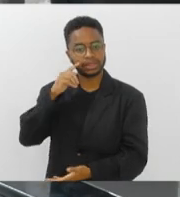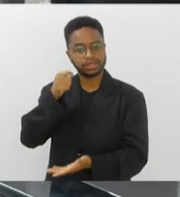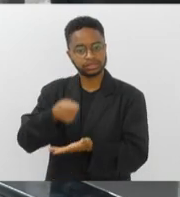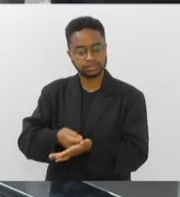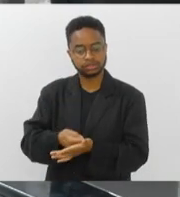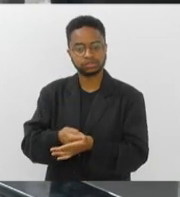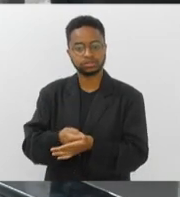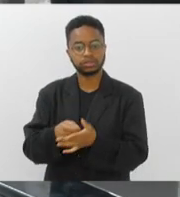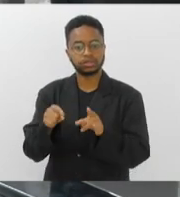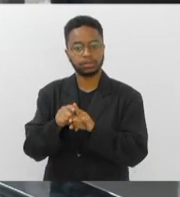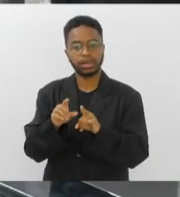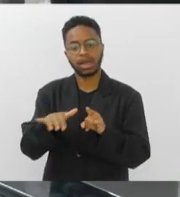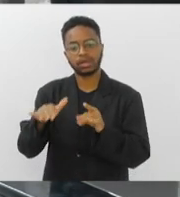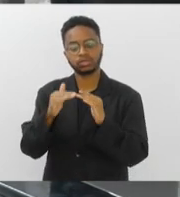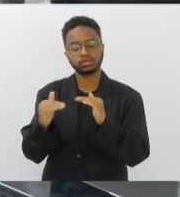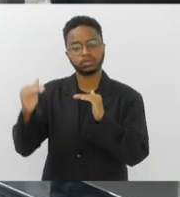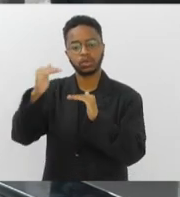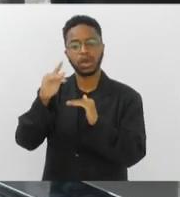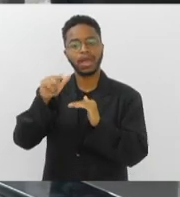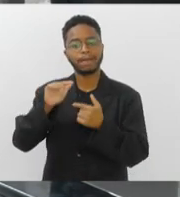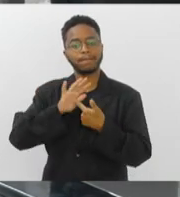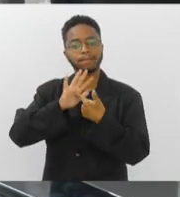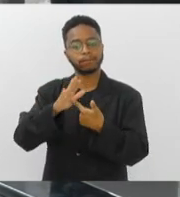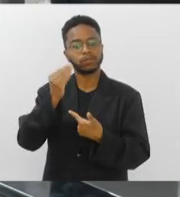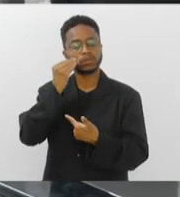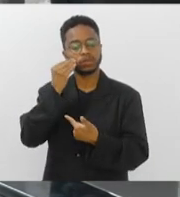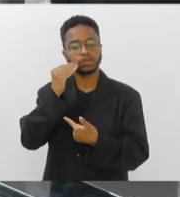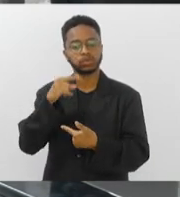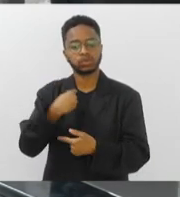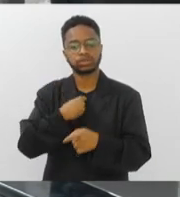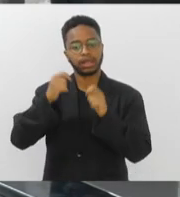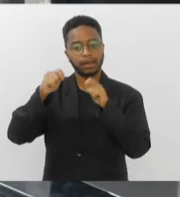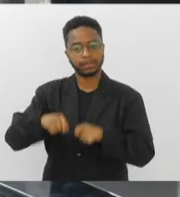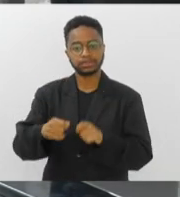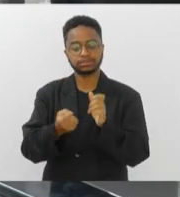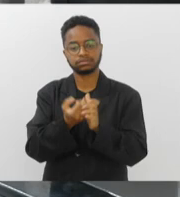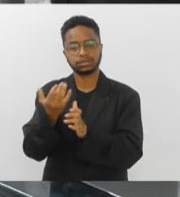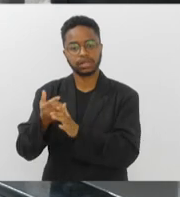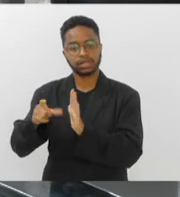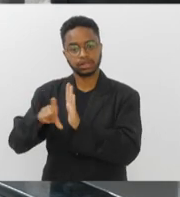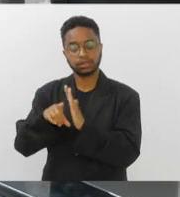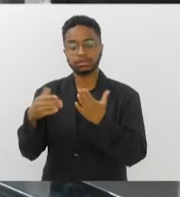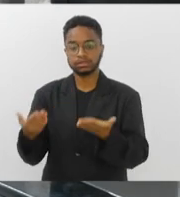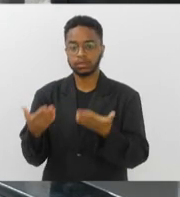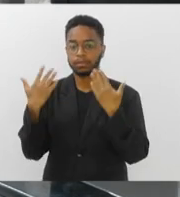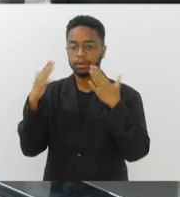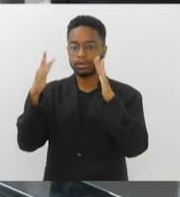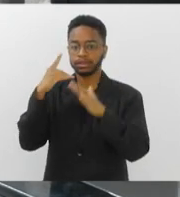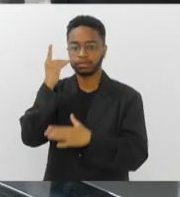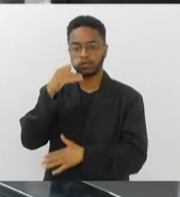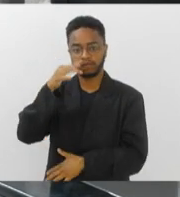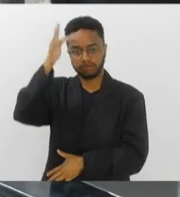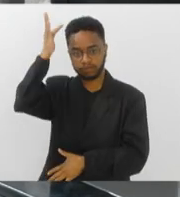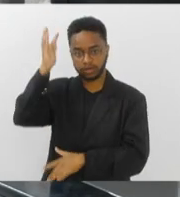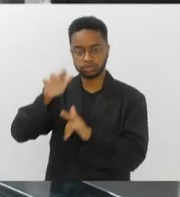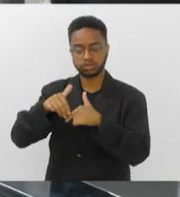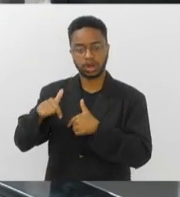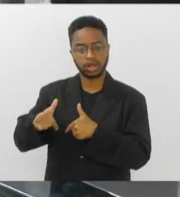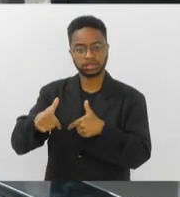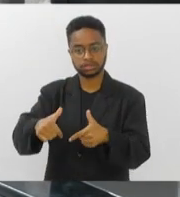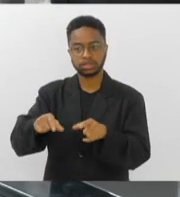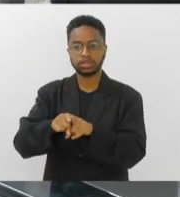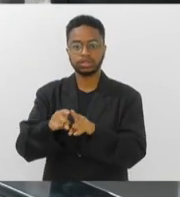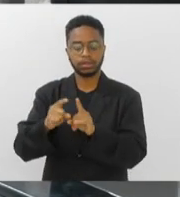Superiores, seja para reafirmar a nossa capacidade legislativa. Então, parabéns, deputado Fred Pacheco, pela iniciativa, um marco para o